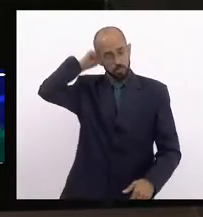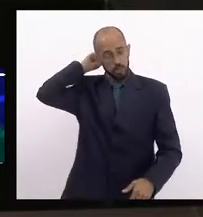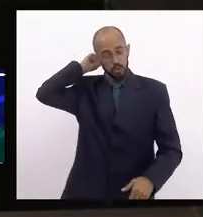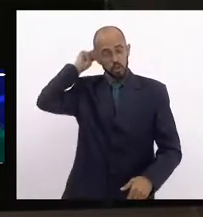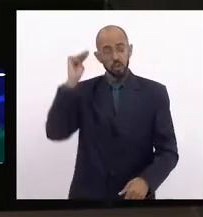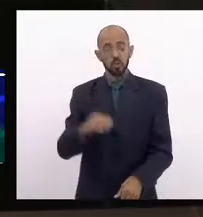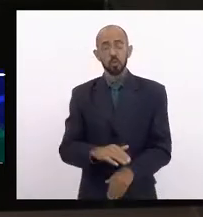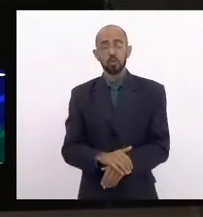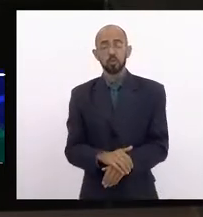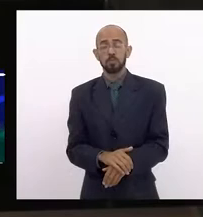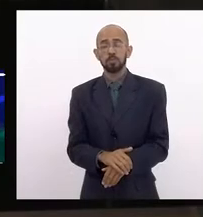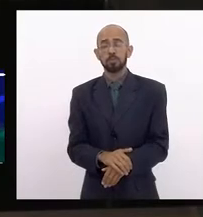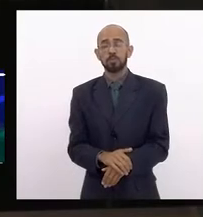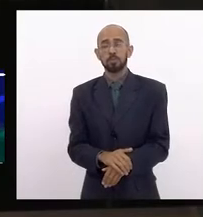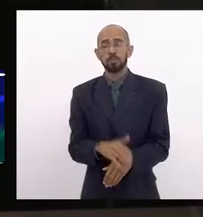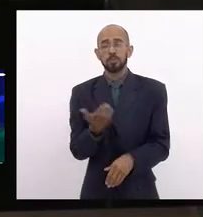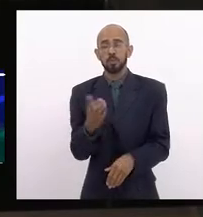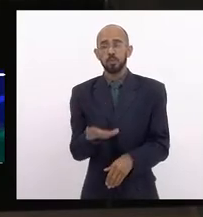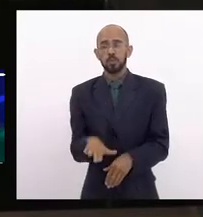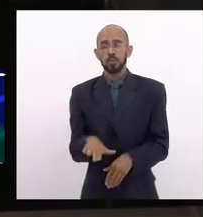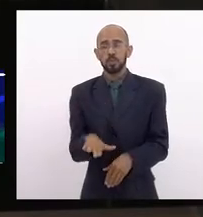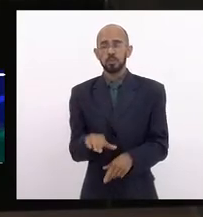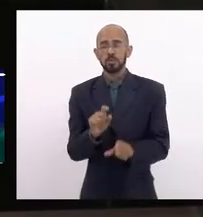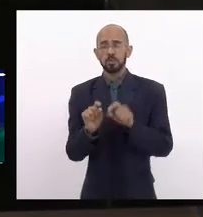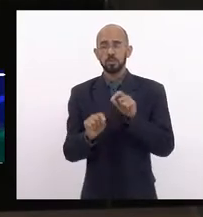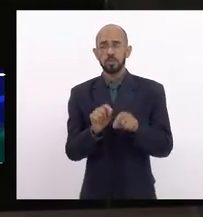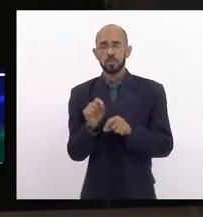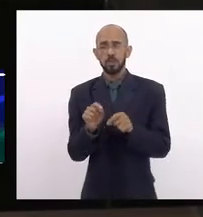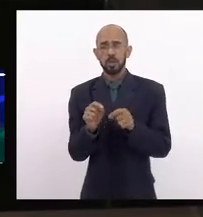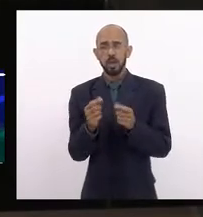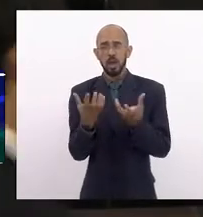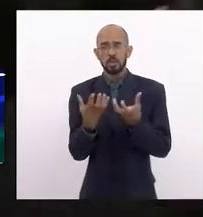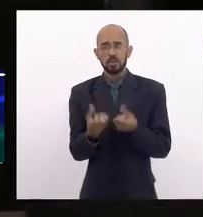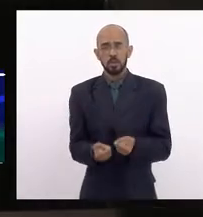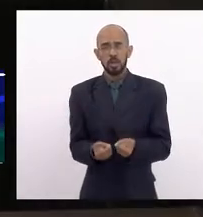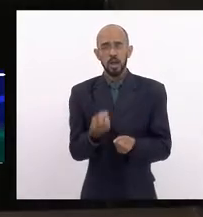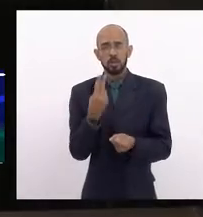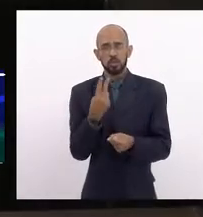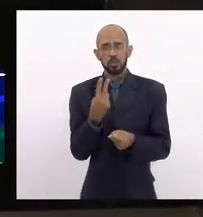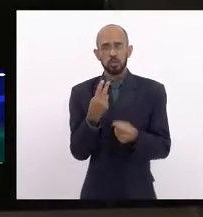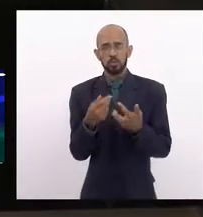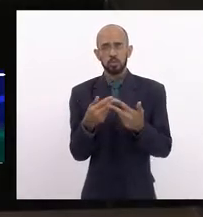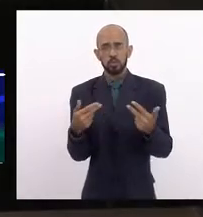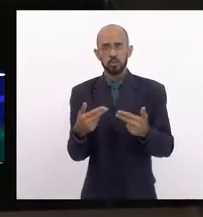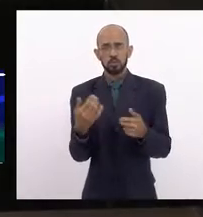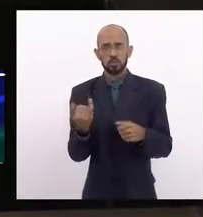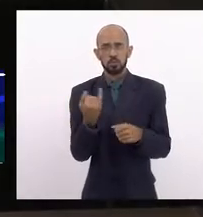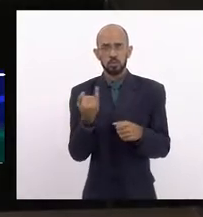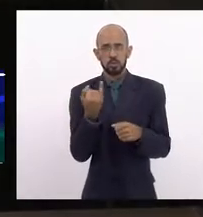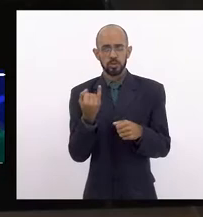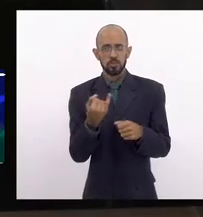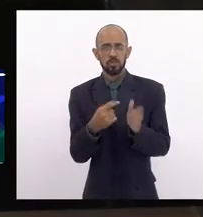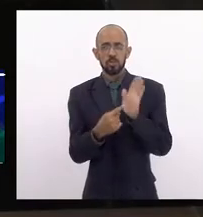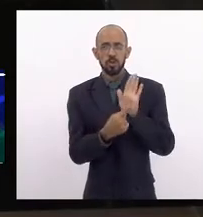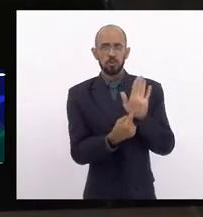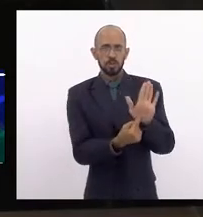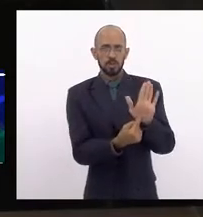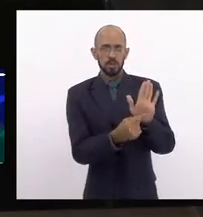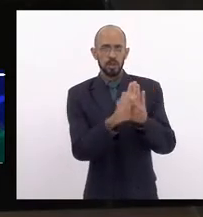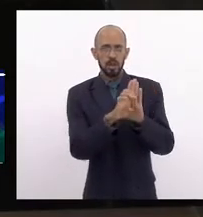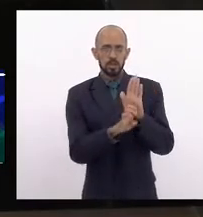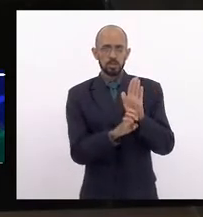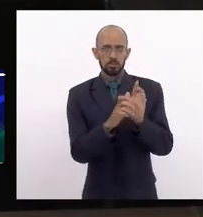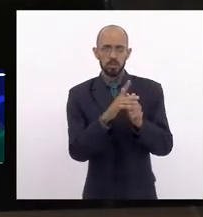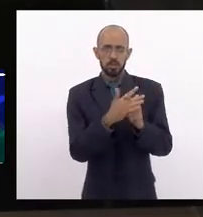macho Pacheco não quis atender tô esquisitos importantes quando apresentei as minhas emendas